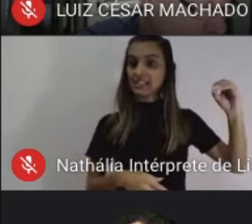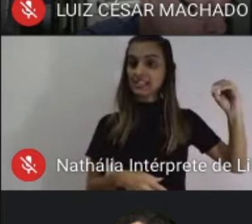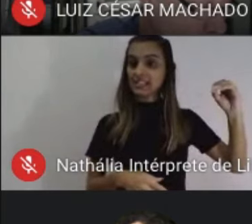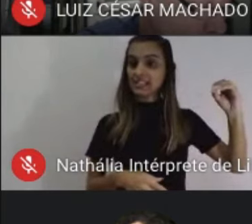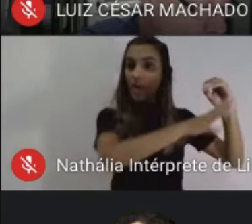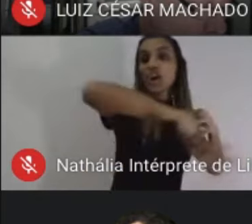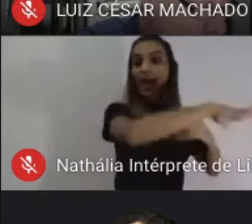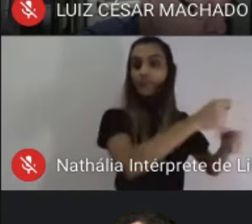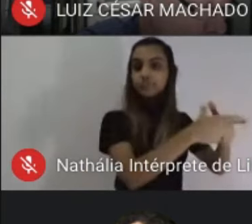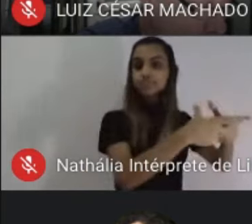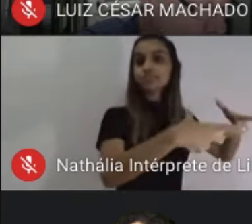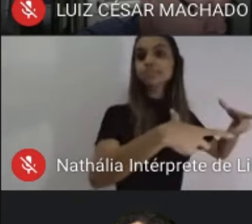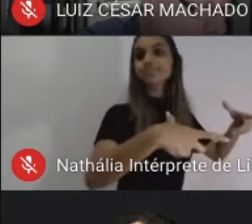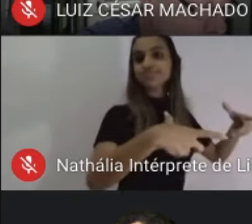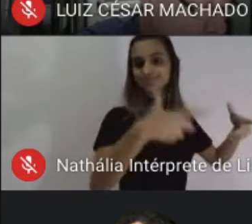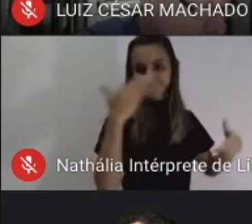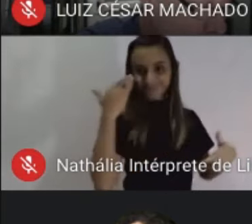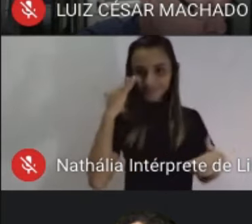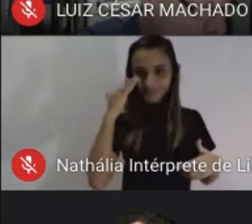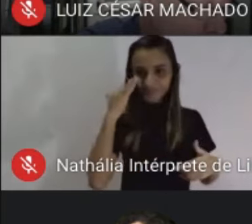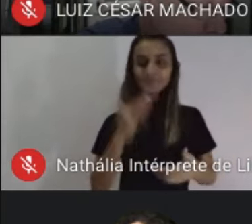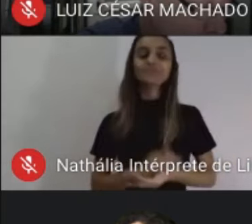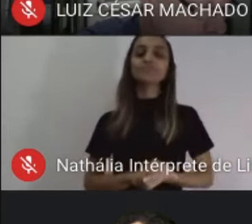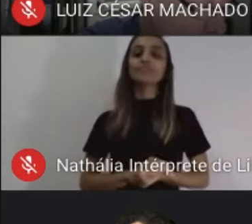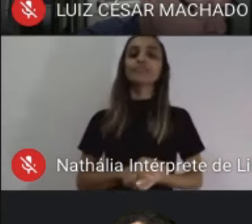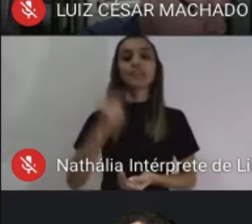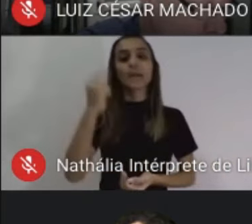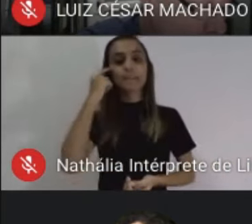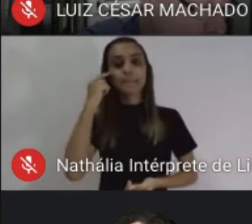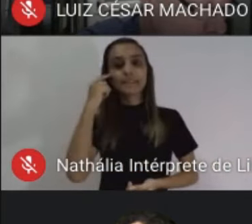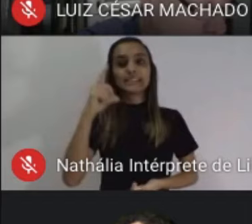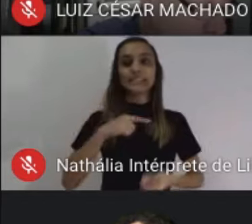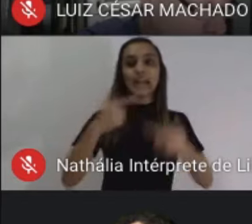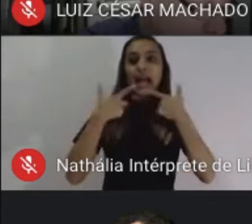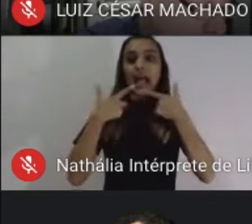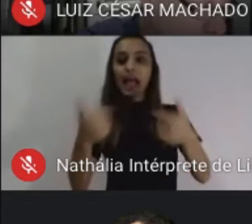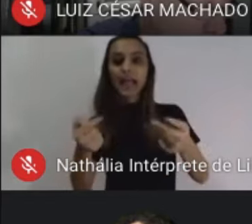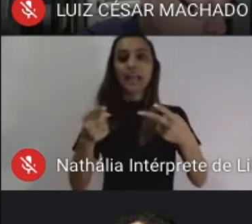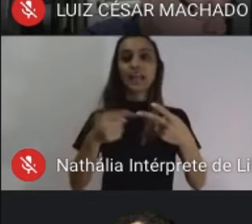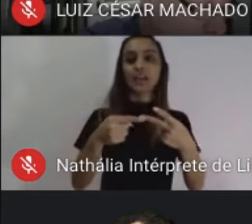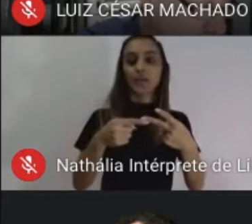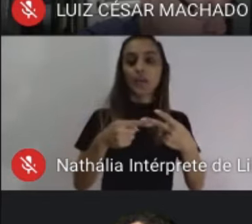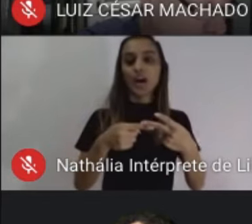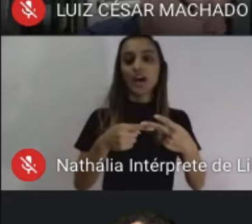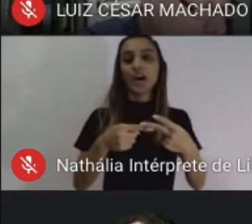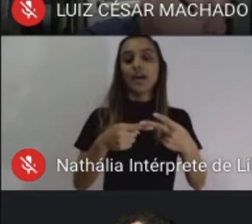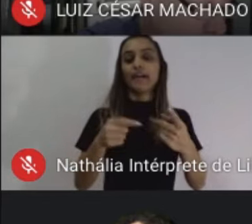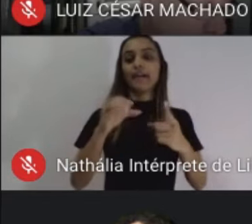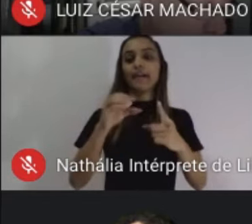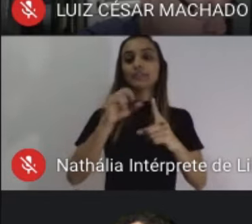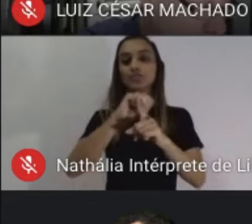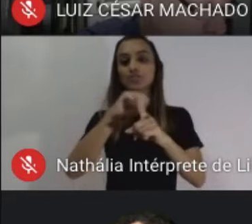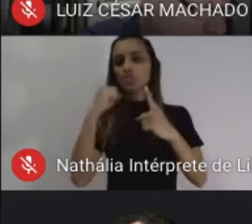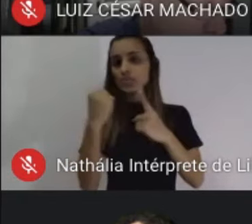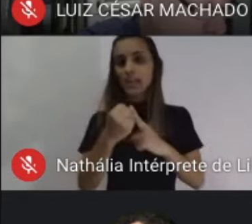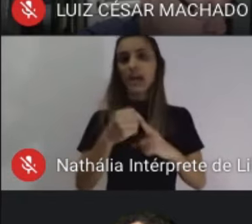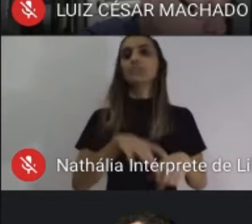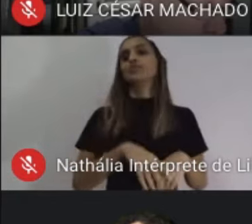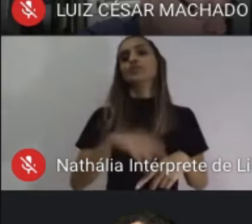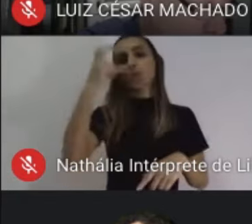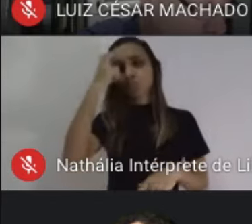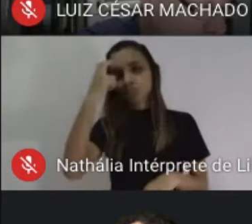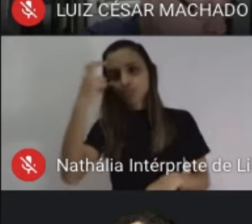Stalin, né? Então você tem a ideia da língua comum, da cultura comum, inclusive uma cultura política. Que no caso brasileiro seria uma cultura